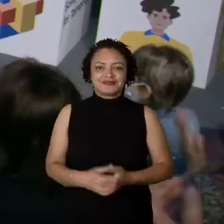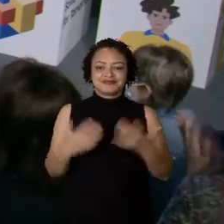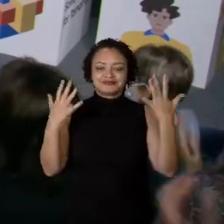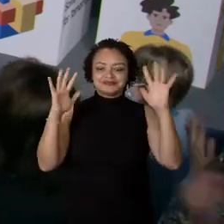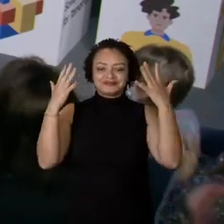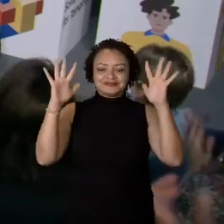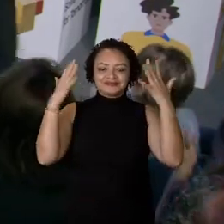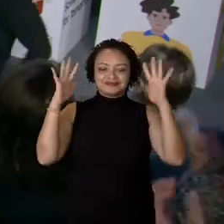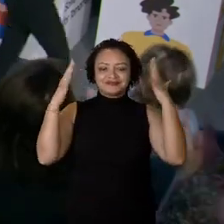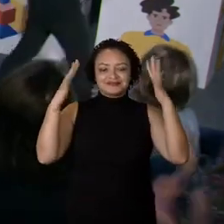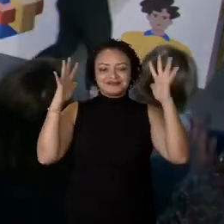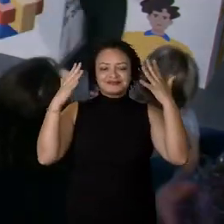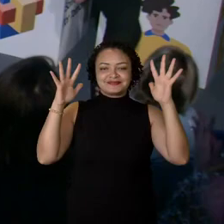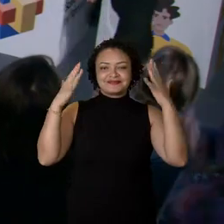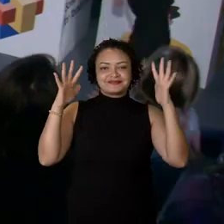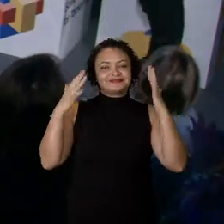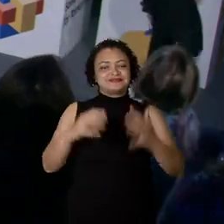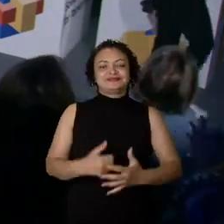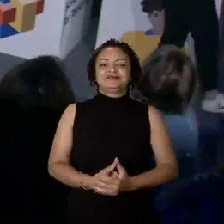Obrigado, Ana.